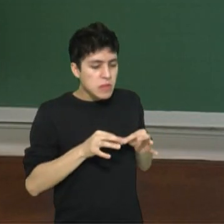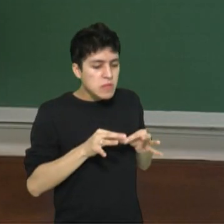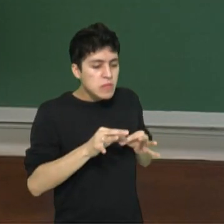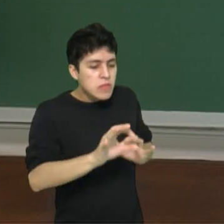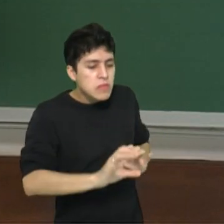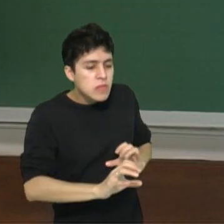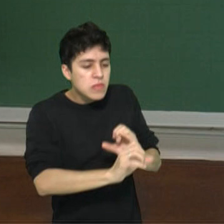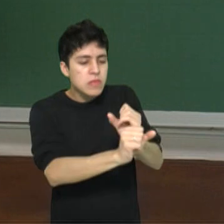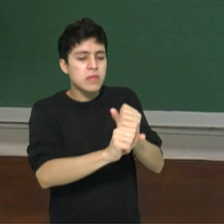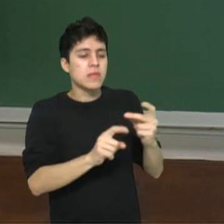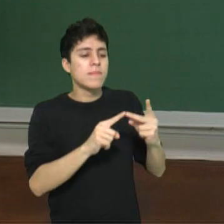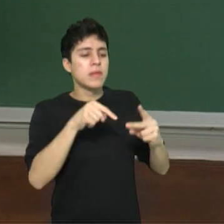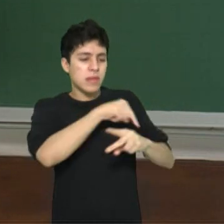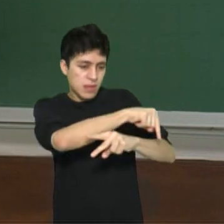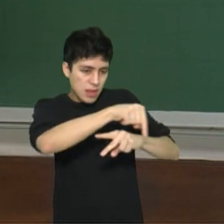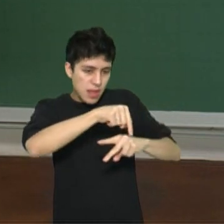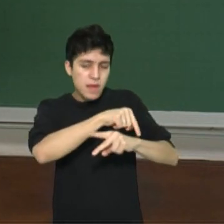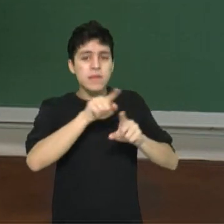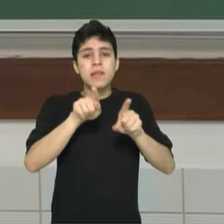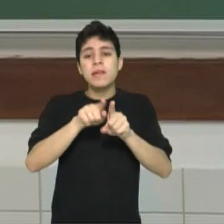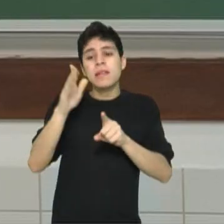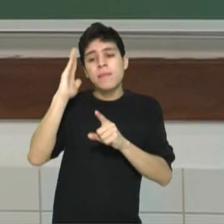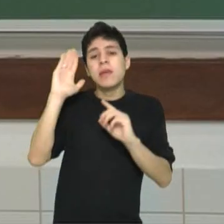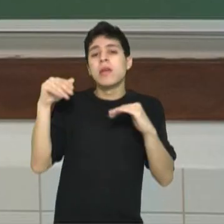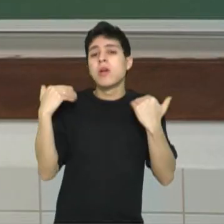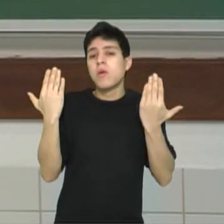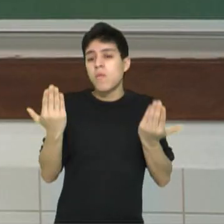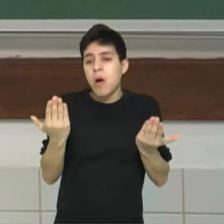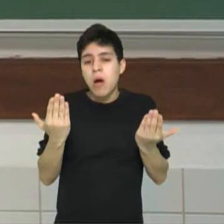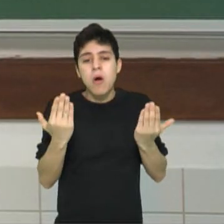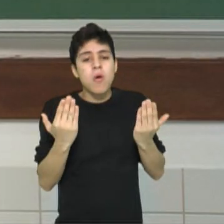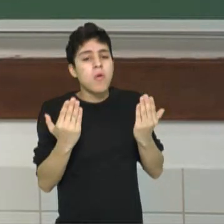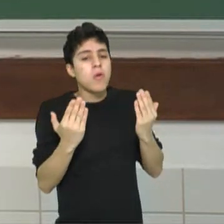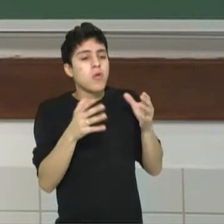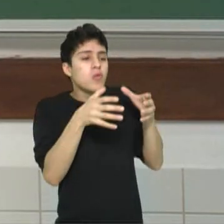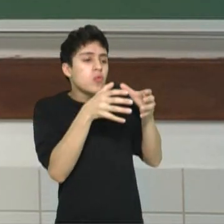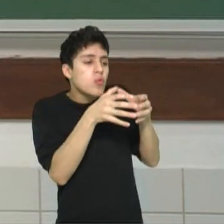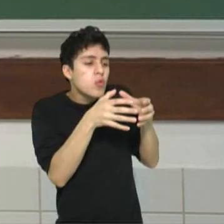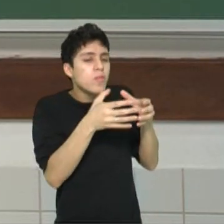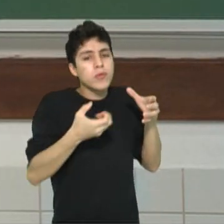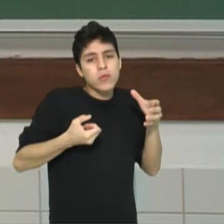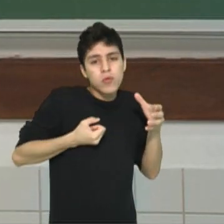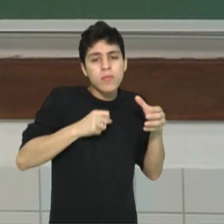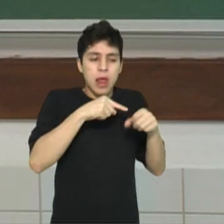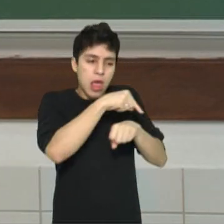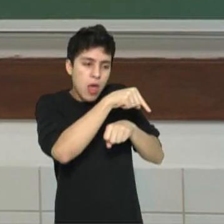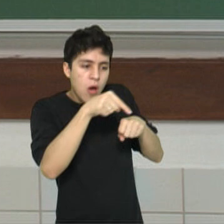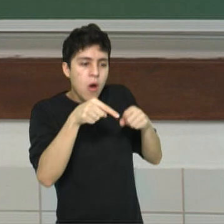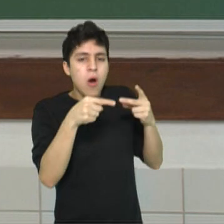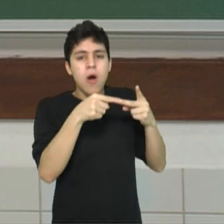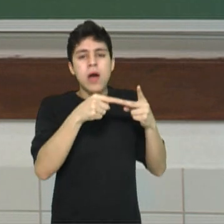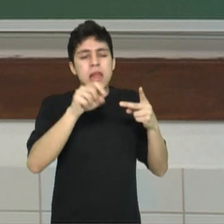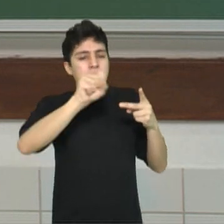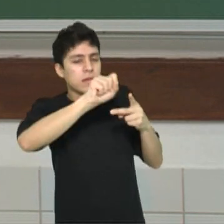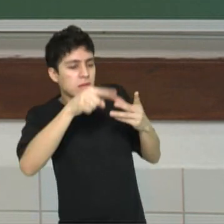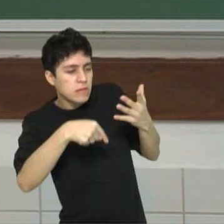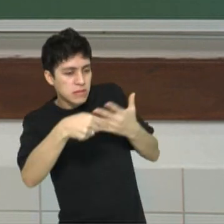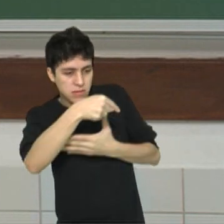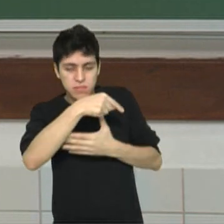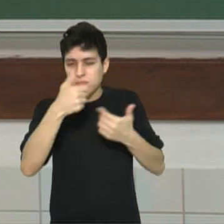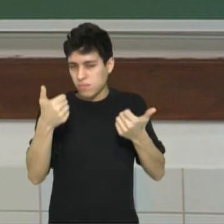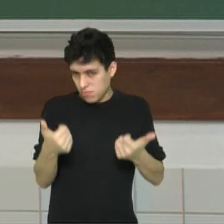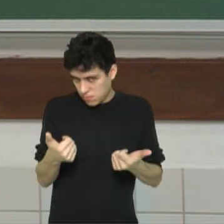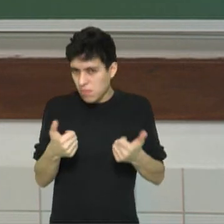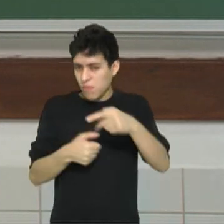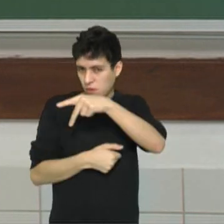também da unidade de medida. Com certeza, né, em sala o professor estaria cobrando e com certeza pelo Classroom, que vocês têm que estar